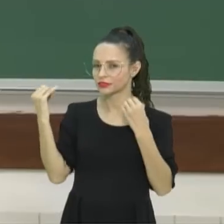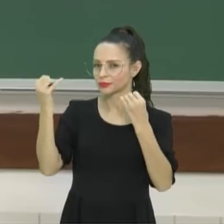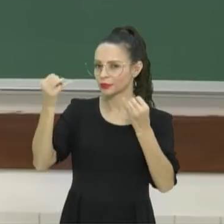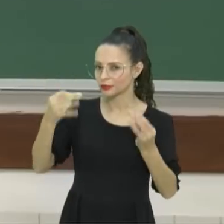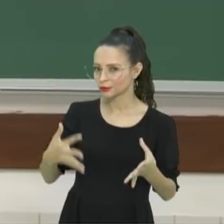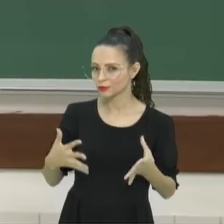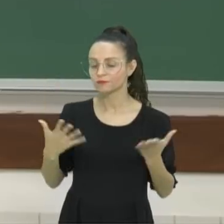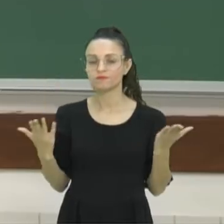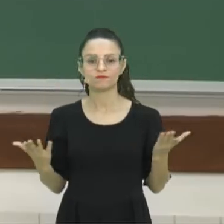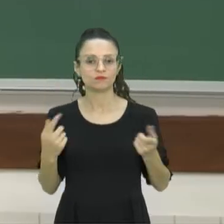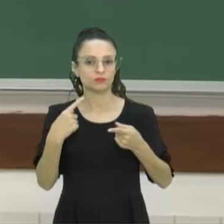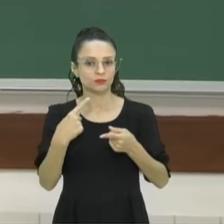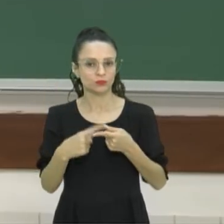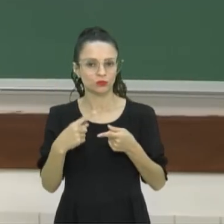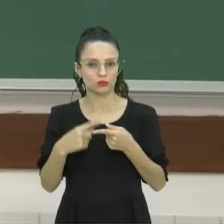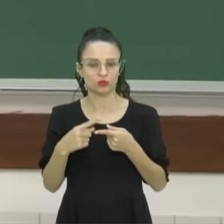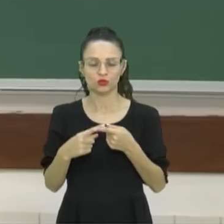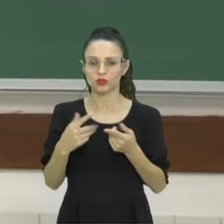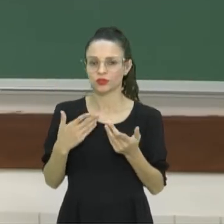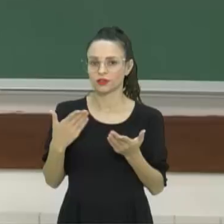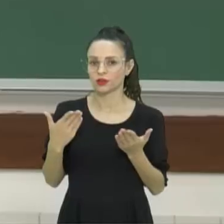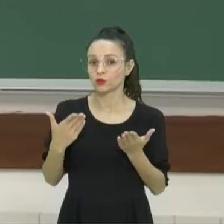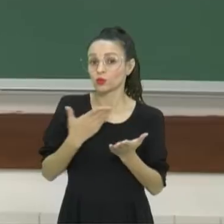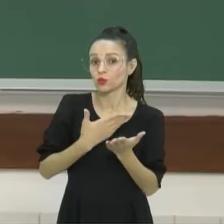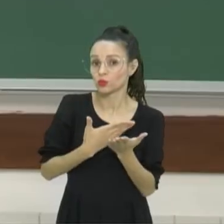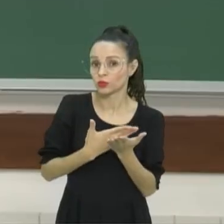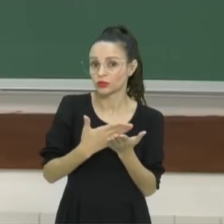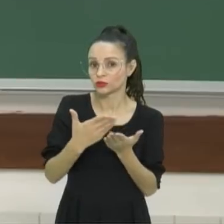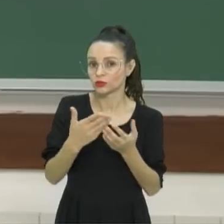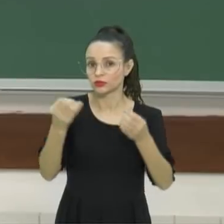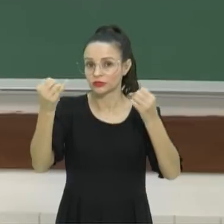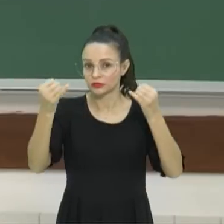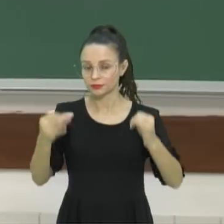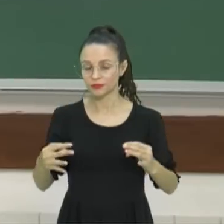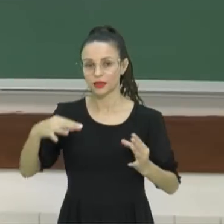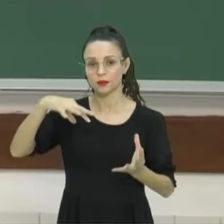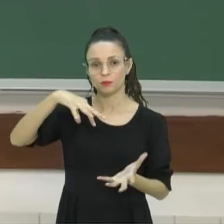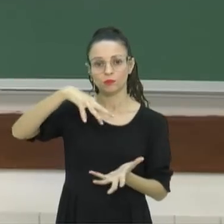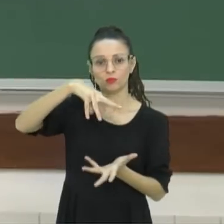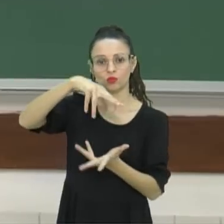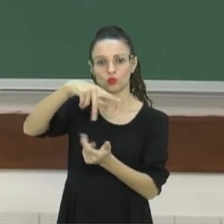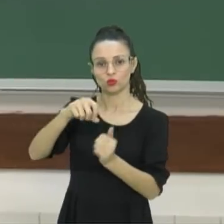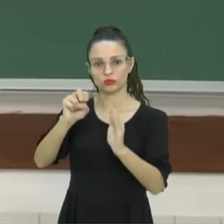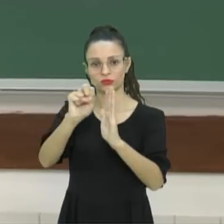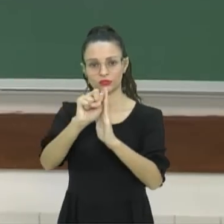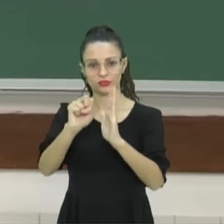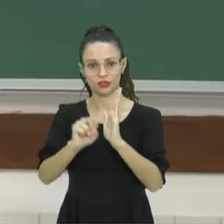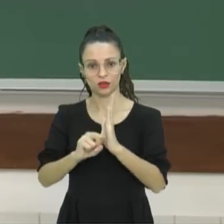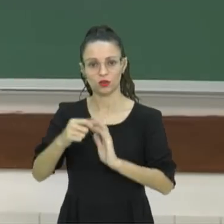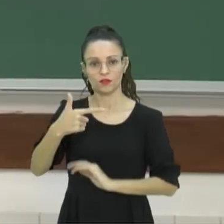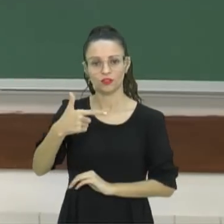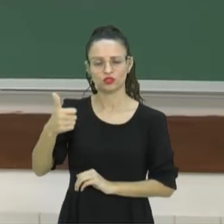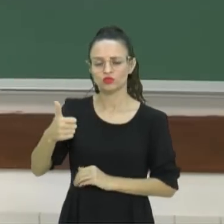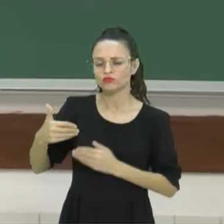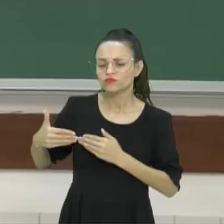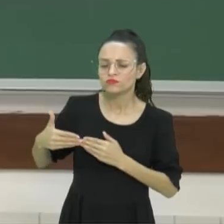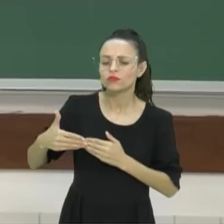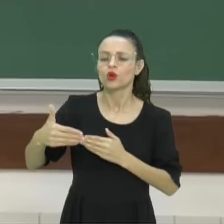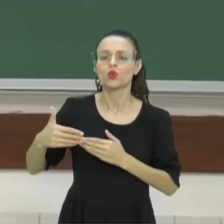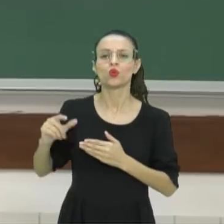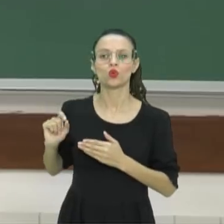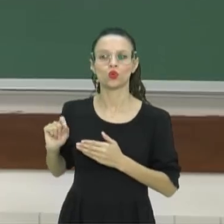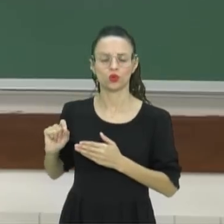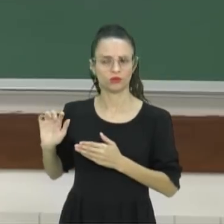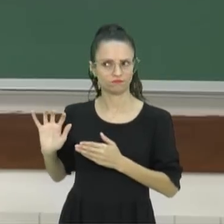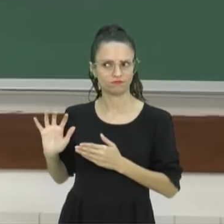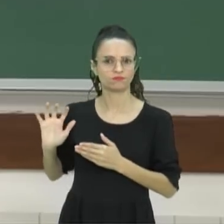gente começou a falar sobre o mundo no século XXI, o nosso ponto de partida foi um